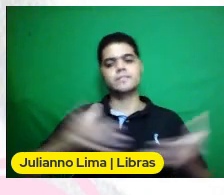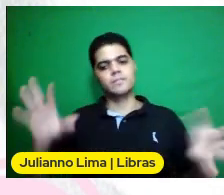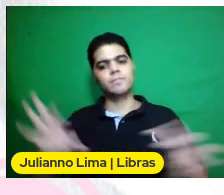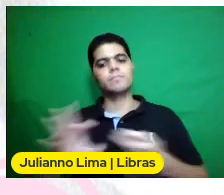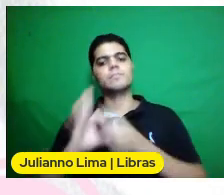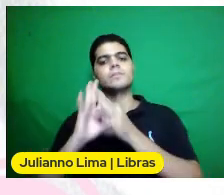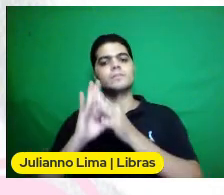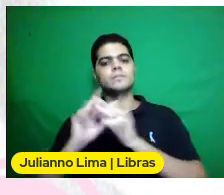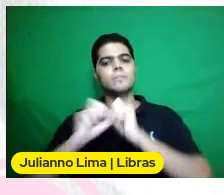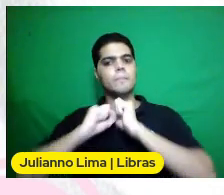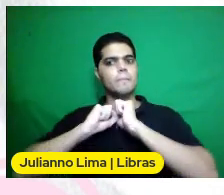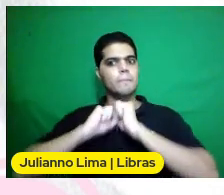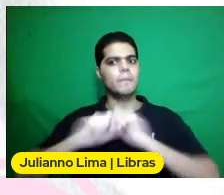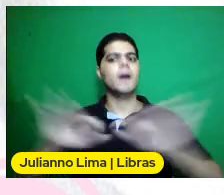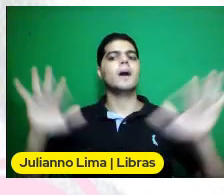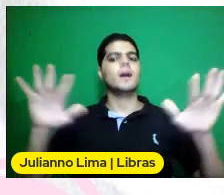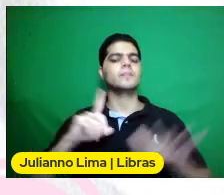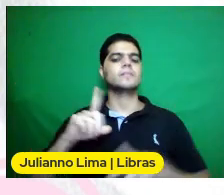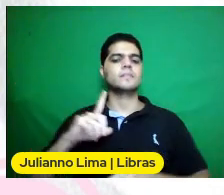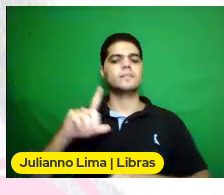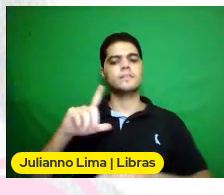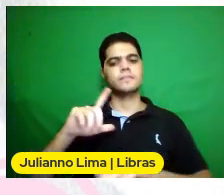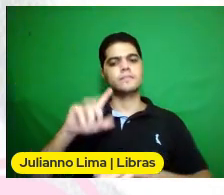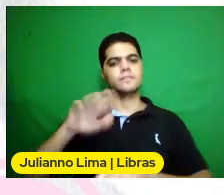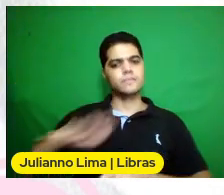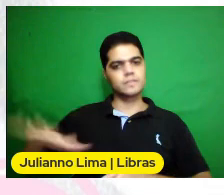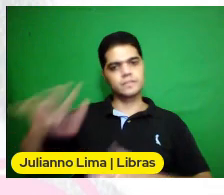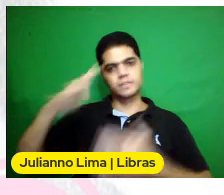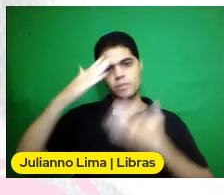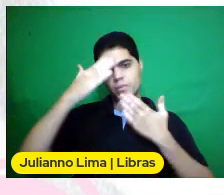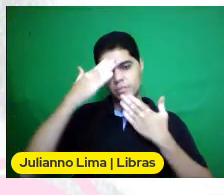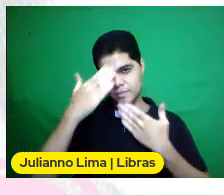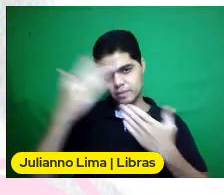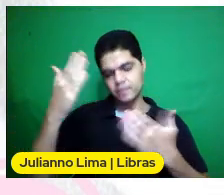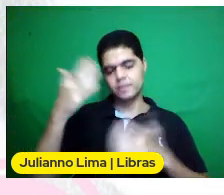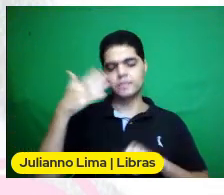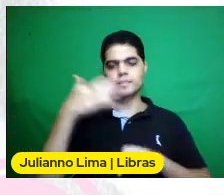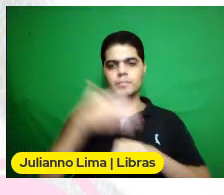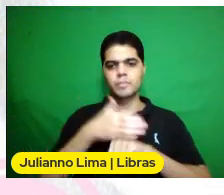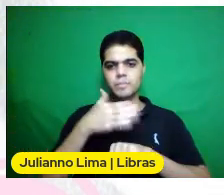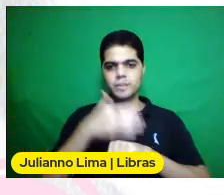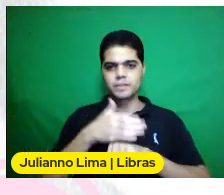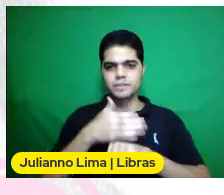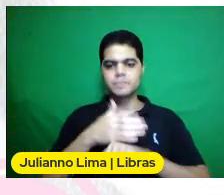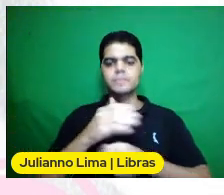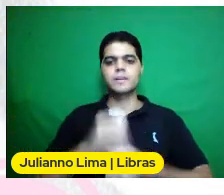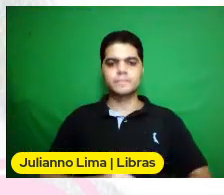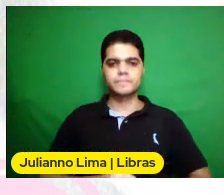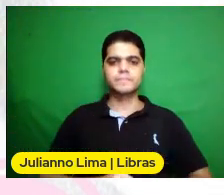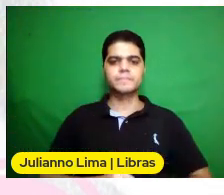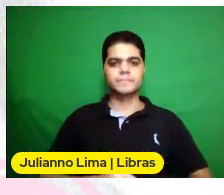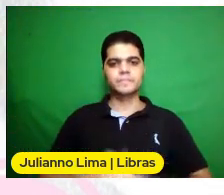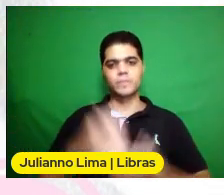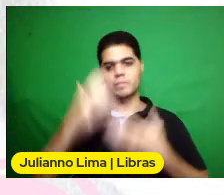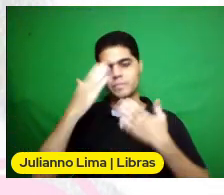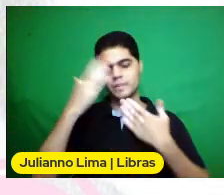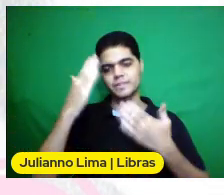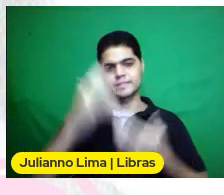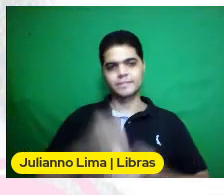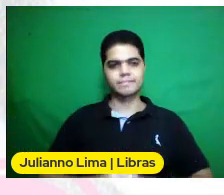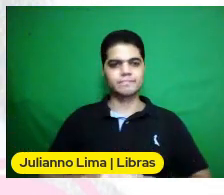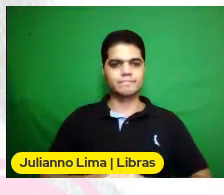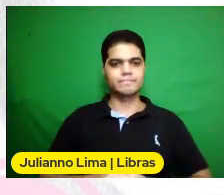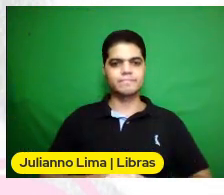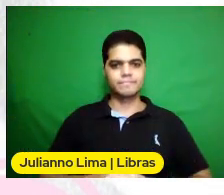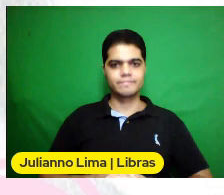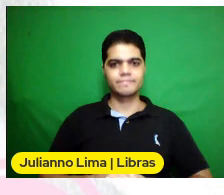expandir um pouco mais esse conhecimento, essas áreas. Muito obrigado de novo pela participação. E é isso aí, obrigado mesmo. Até a